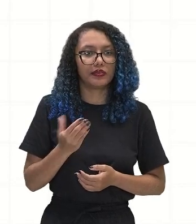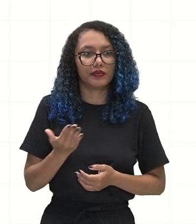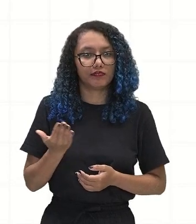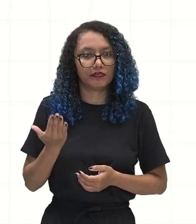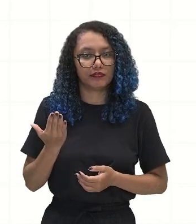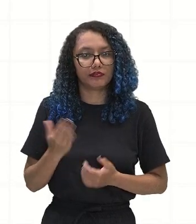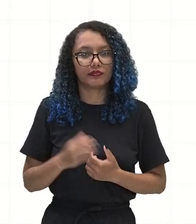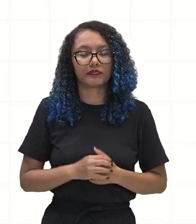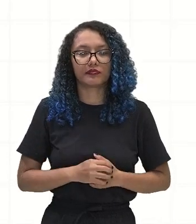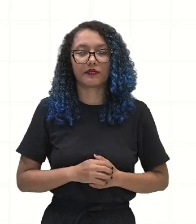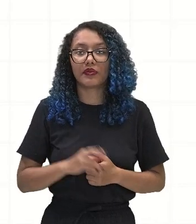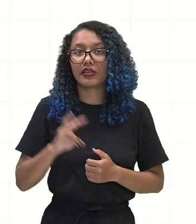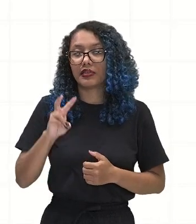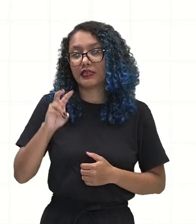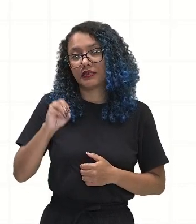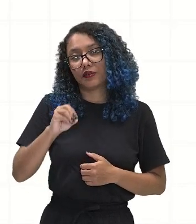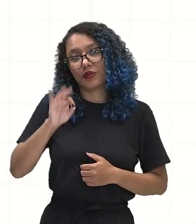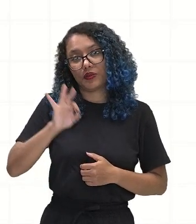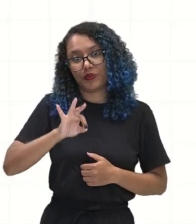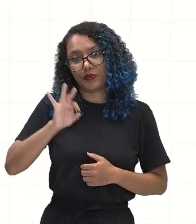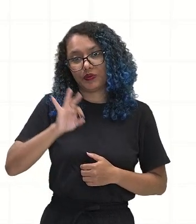50%.